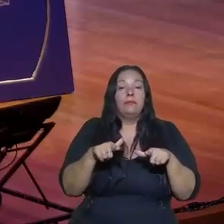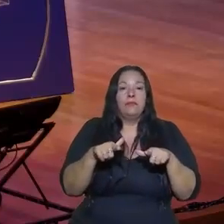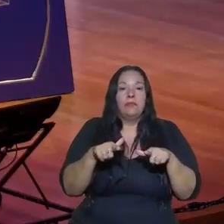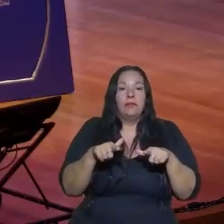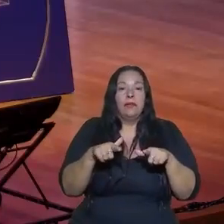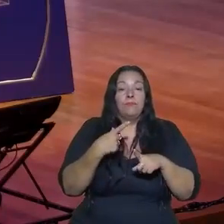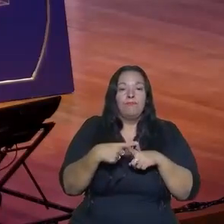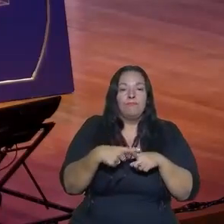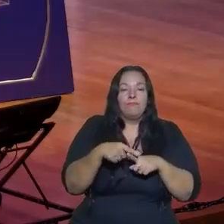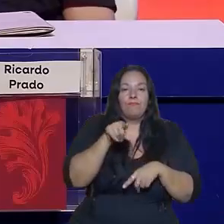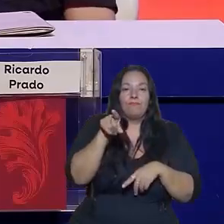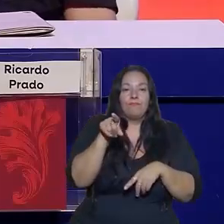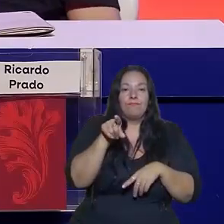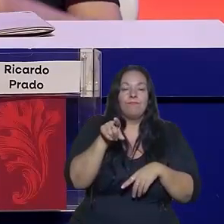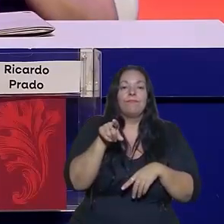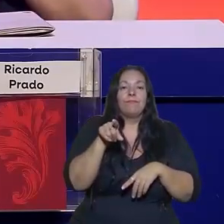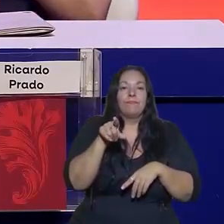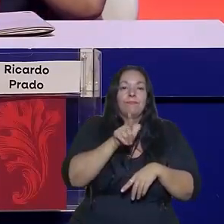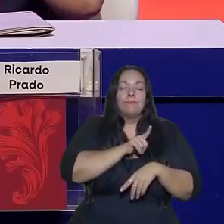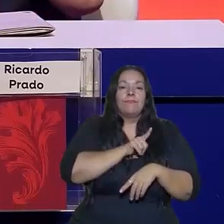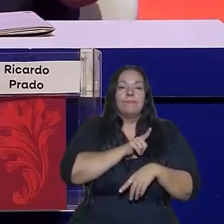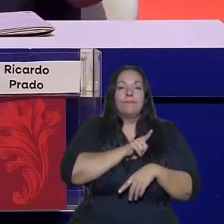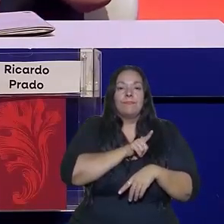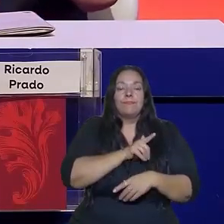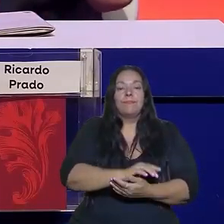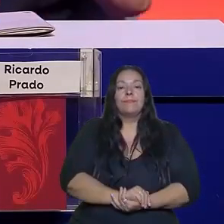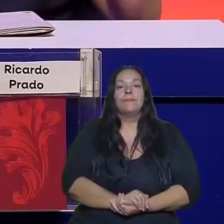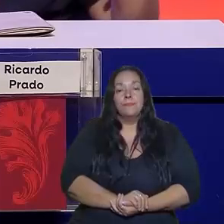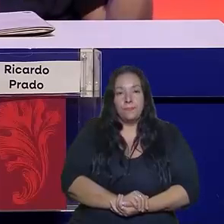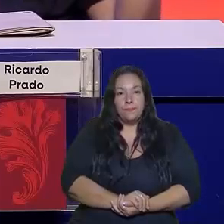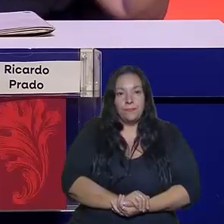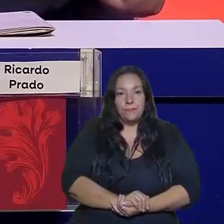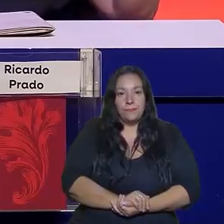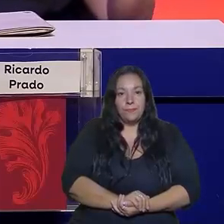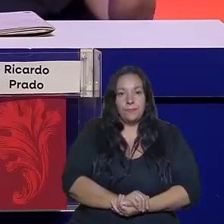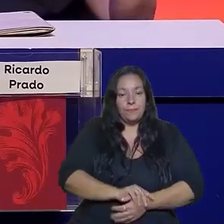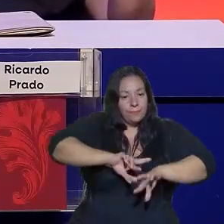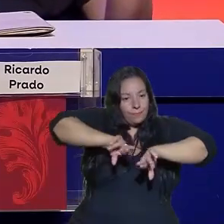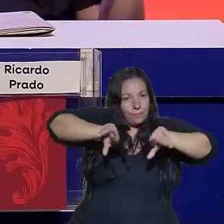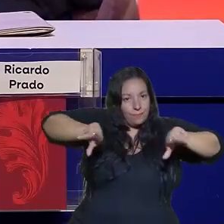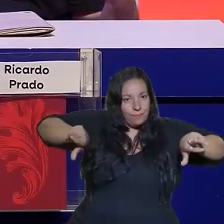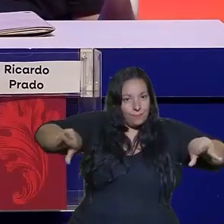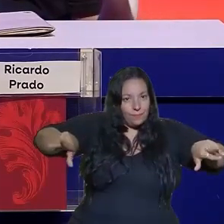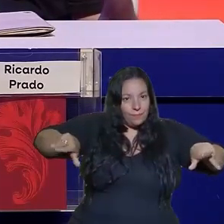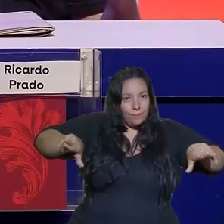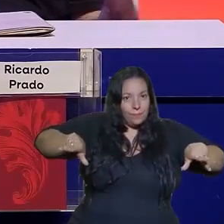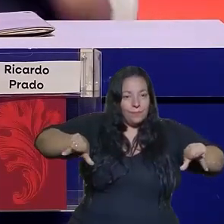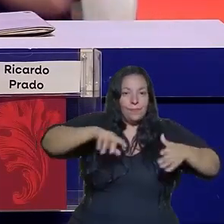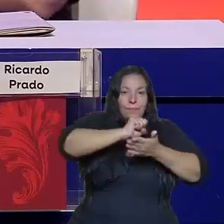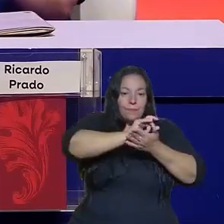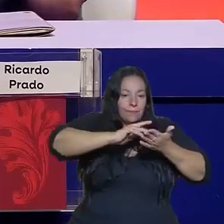você tem... É como se você tivesse vários ramos de atividade e como se você